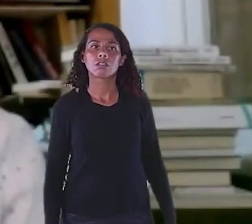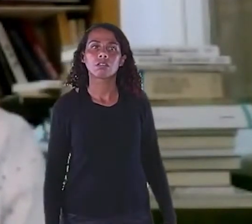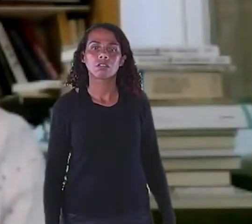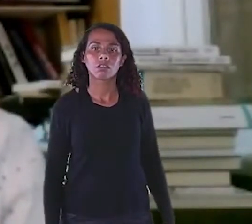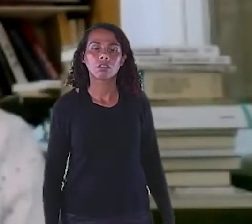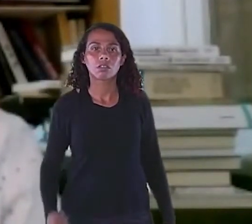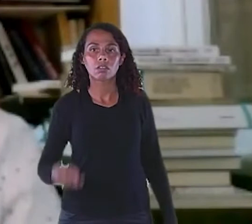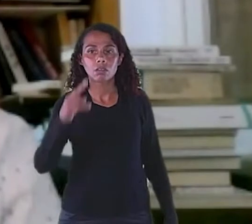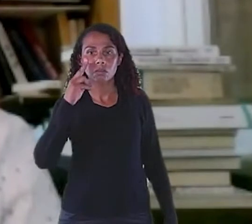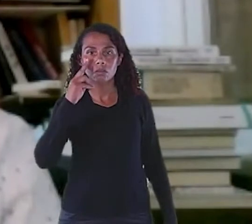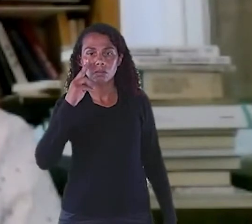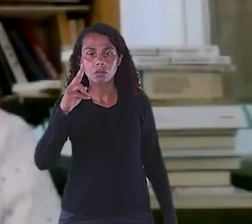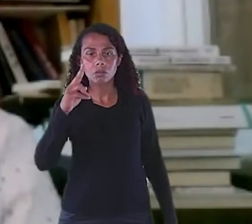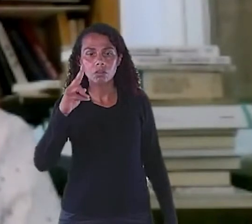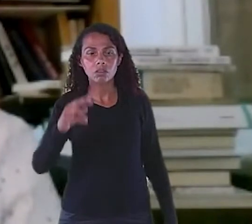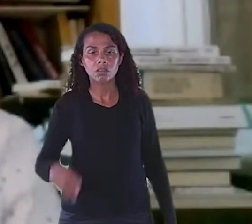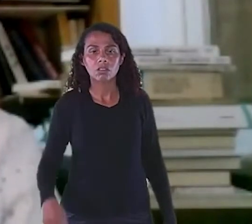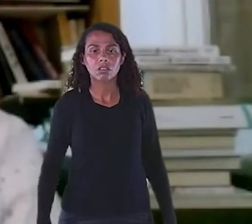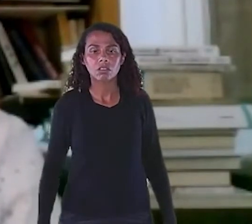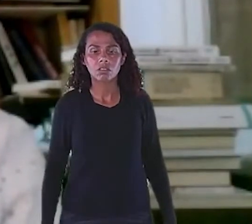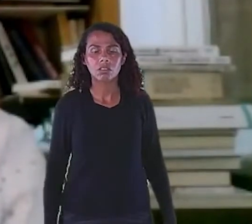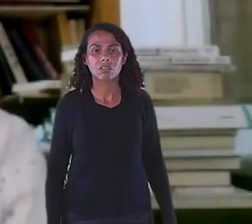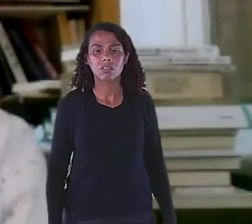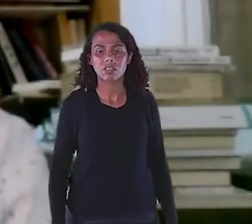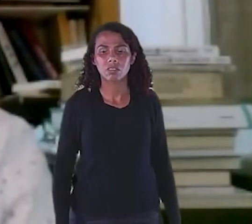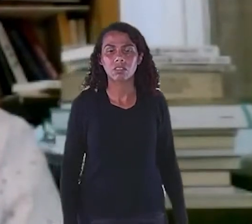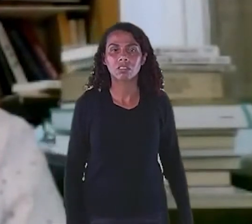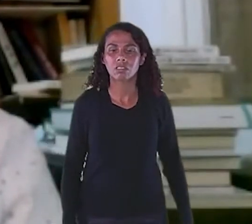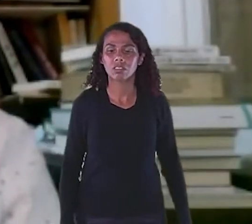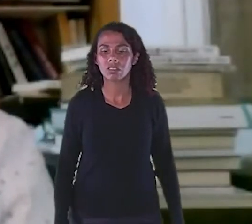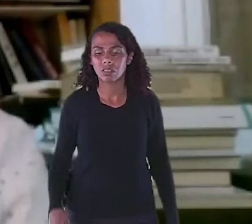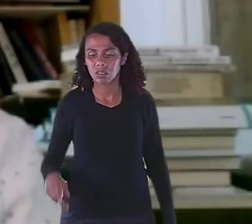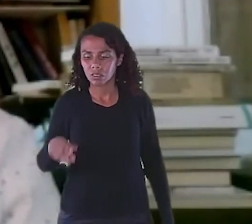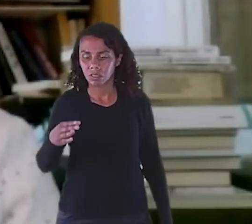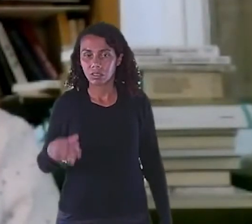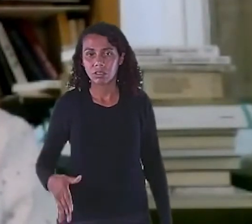maltratada e era uma cidade que maltratava também